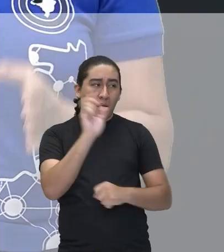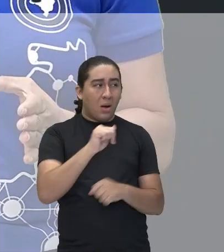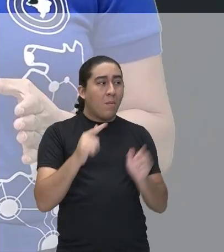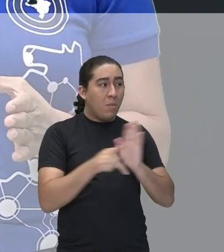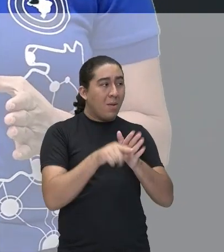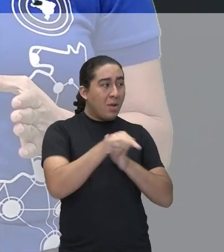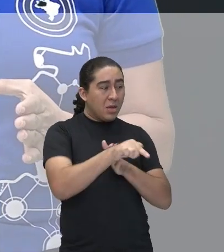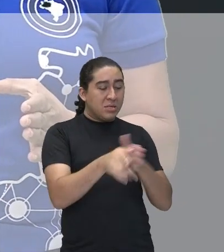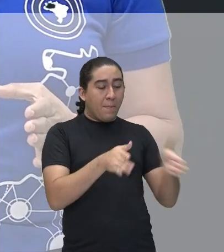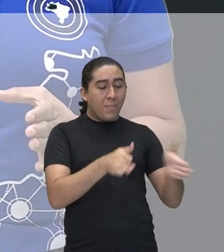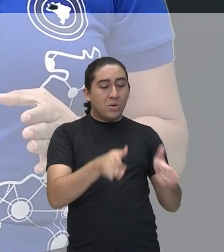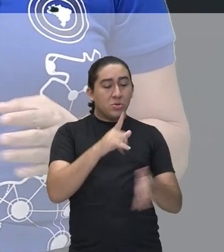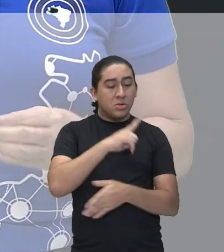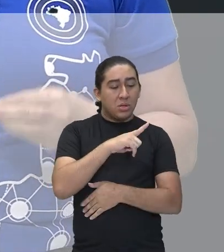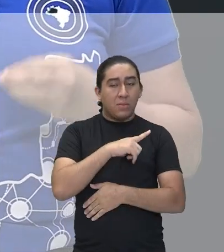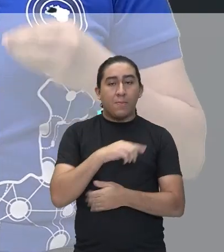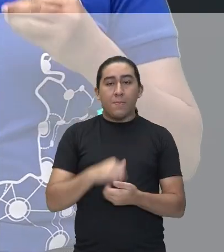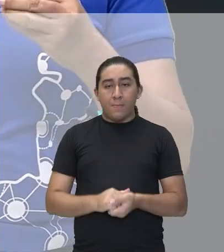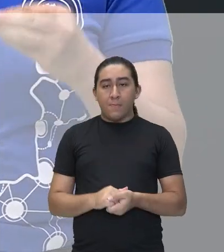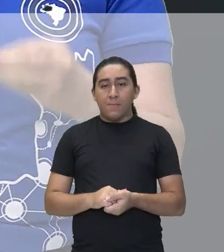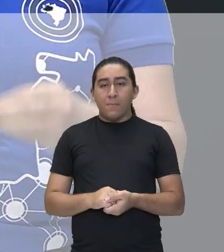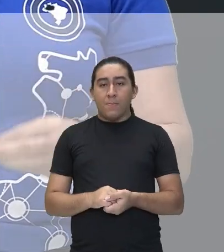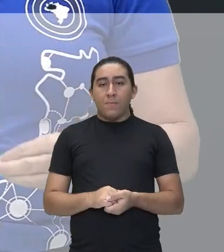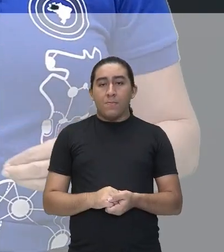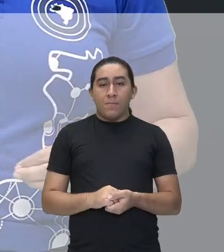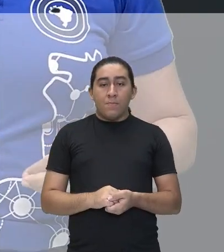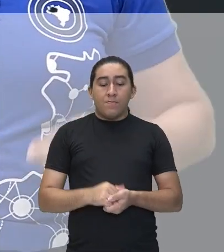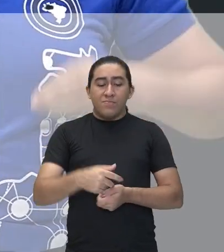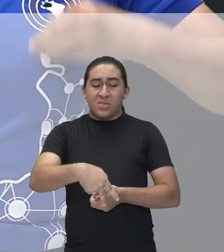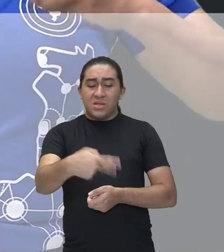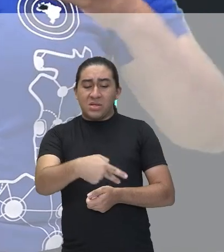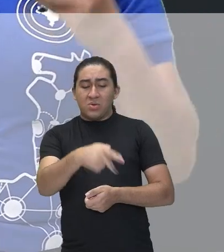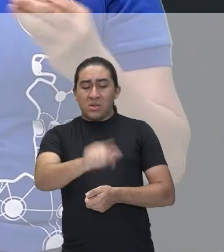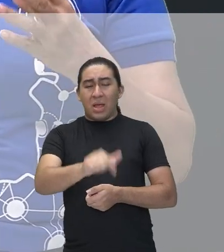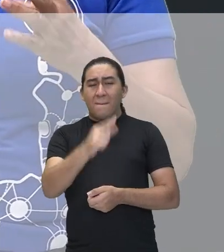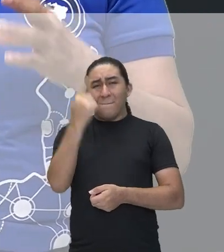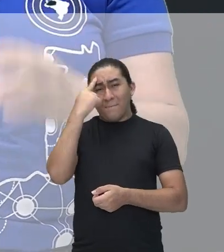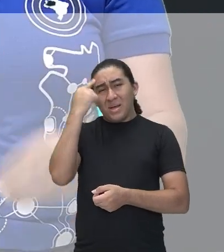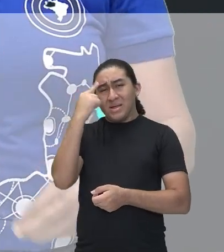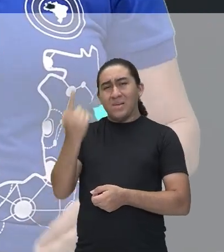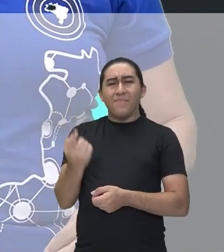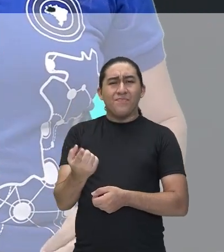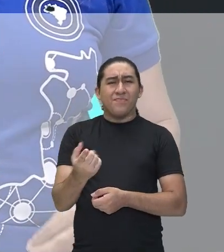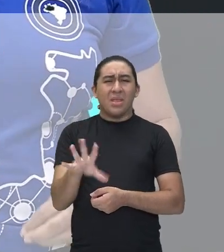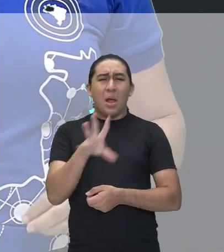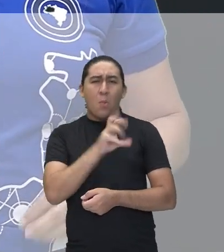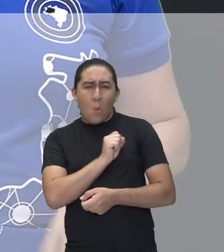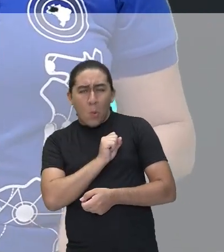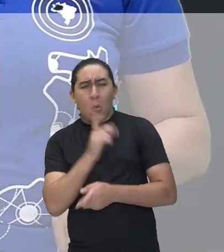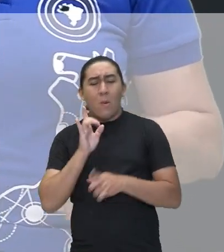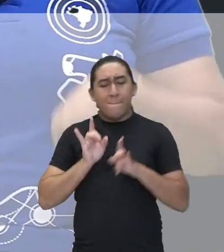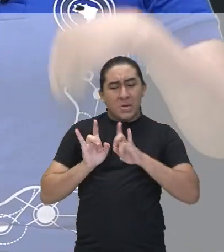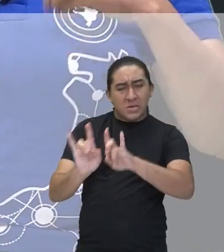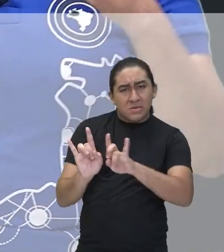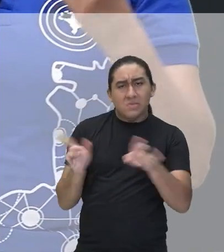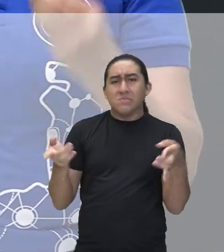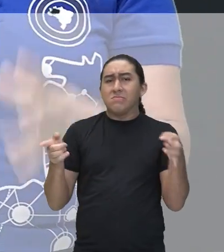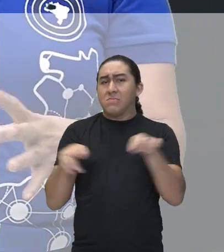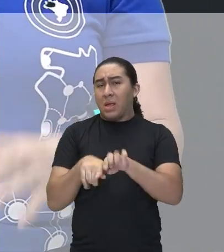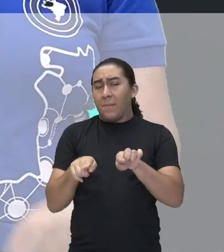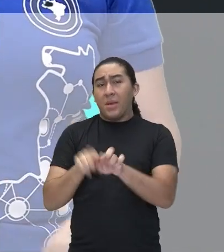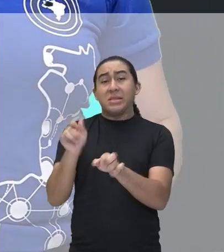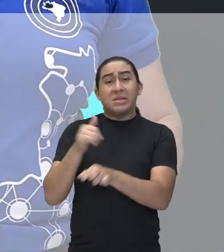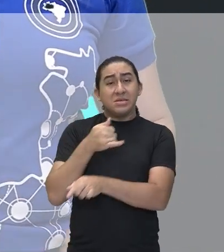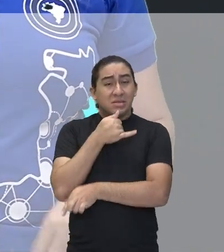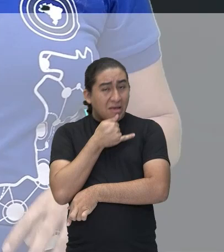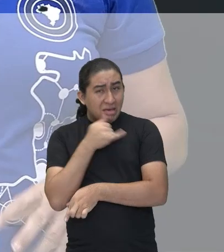Da segunda, já é esse lado muito pessimista, é amor, é paixão, né? Muita